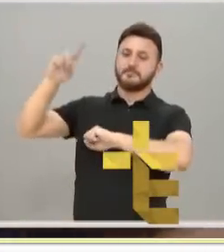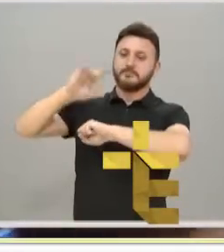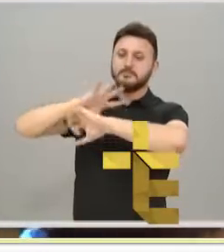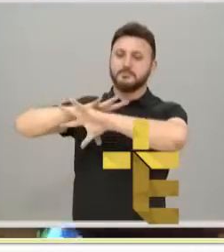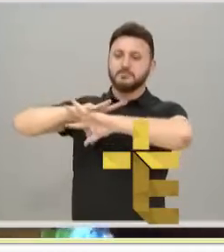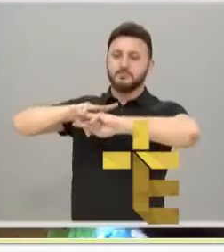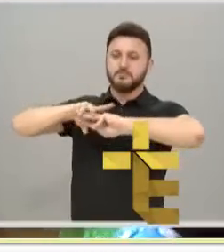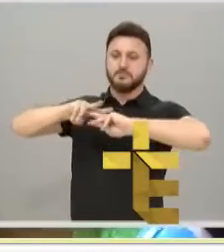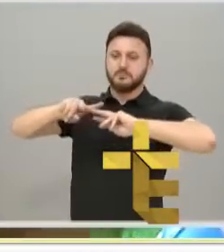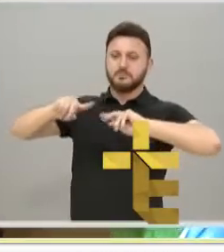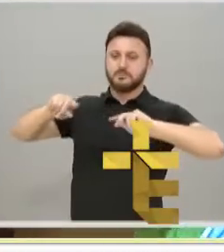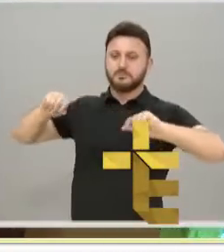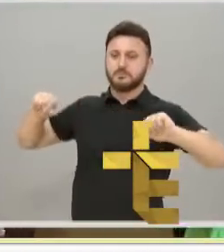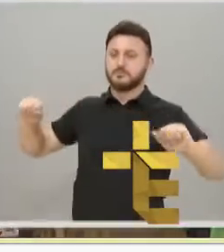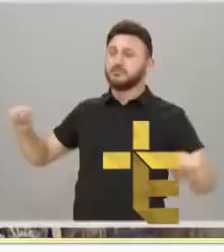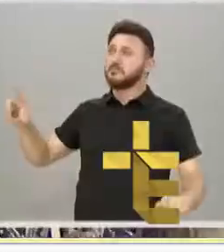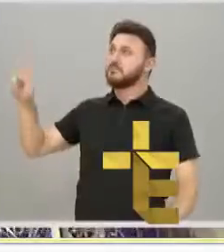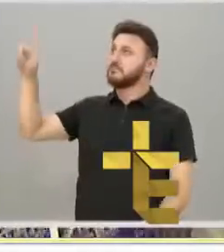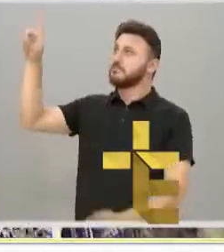amor